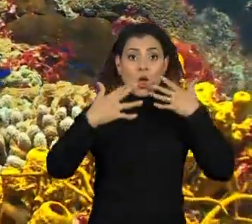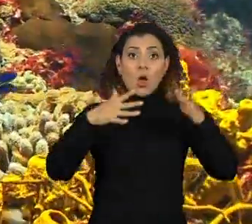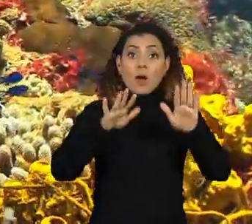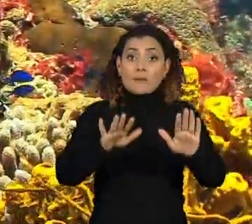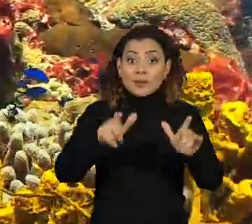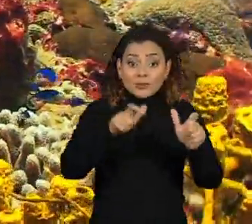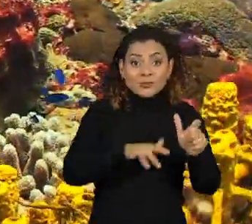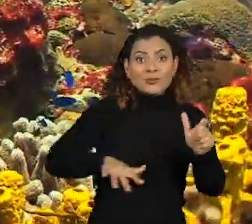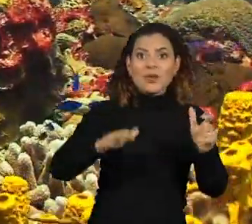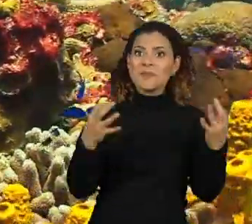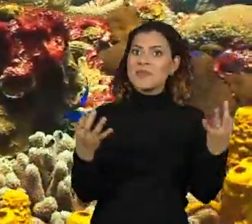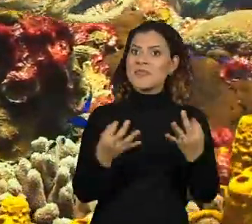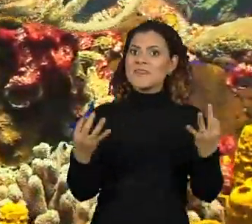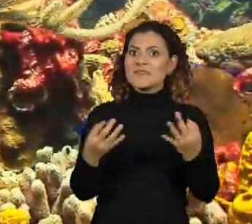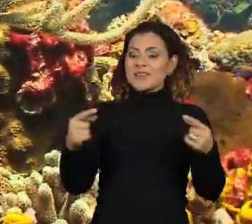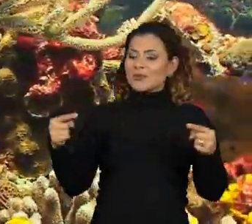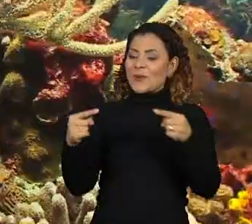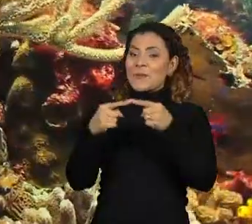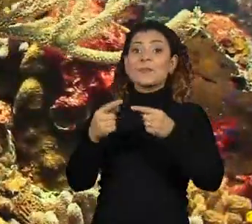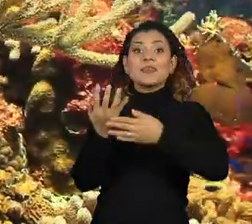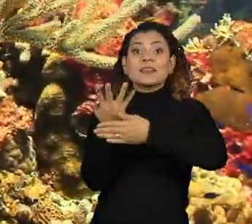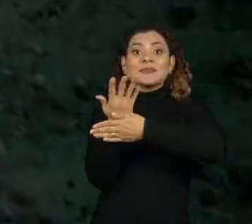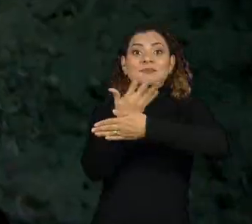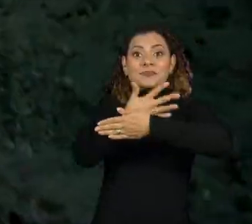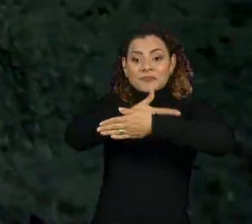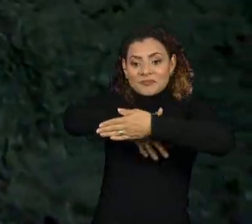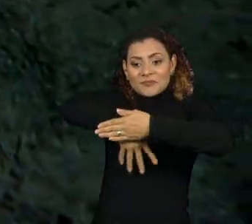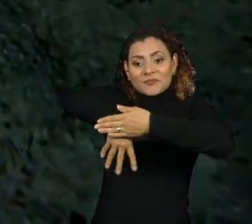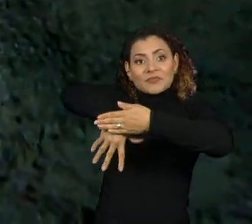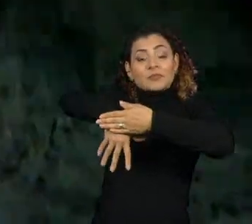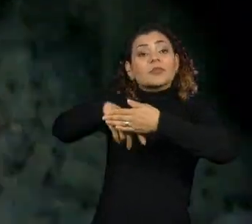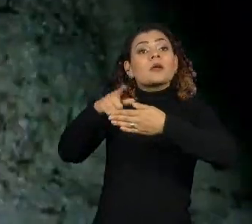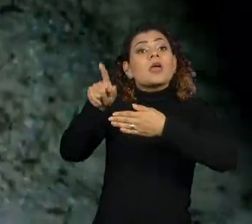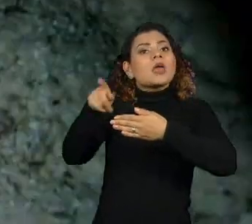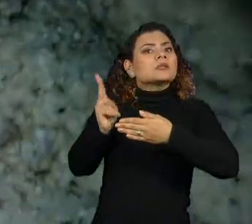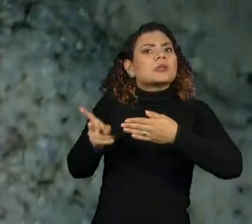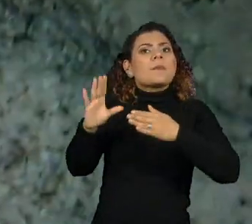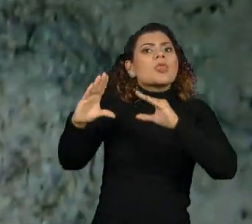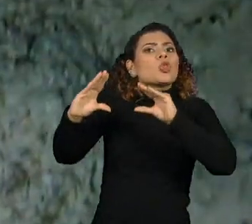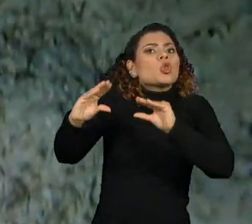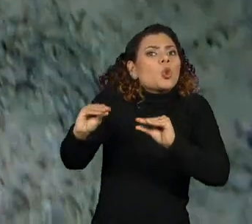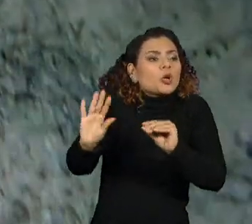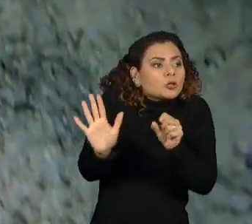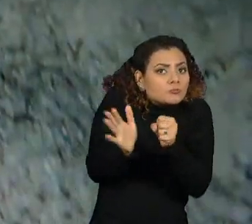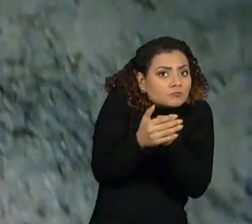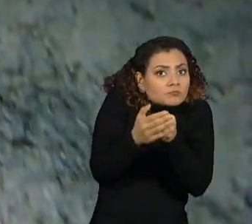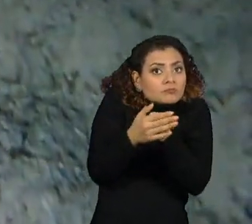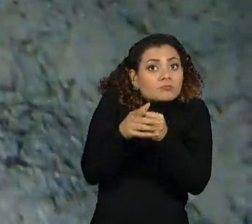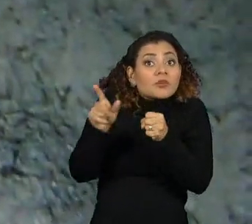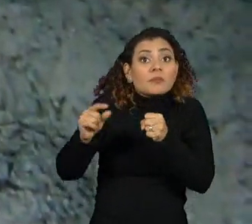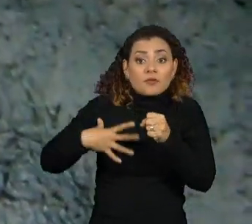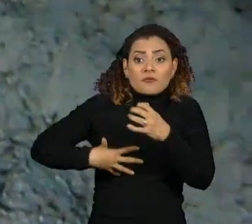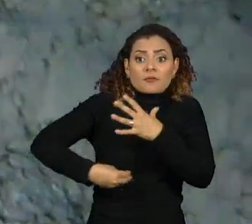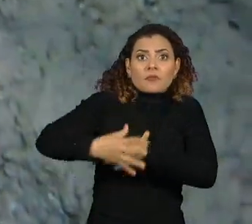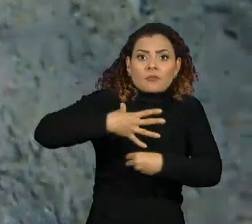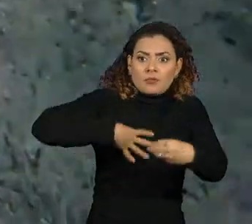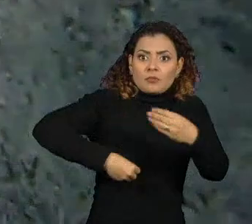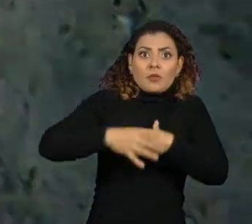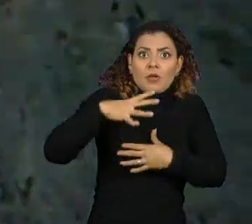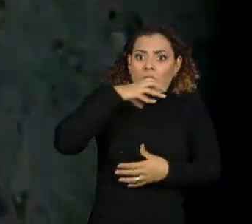os ambientes favoritos do peixe-leão. Ele tem hábitos noturnos e se reproduz com